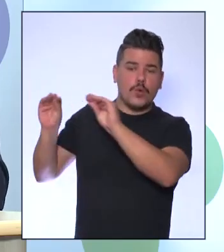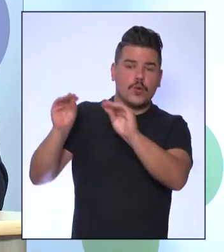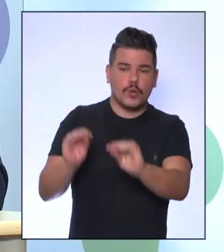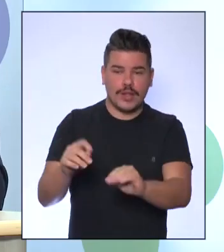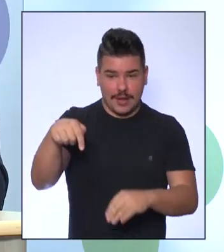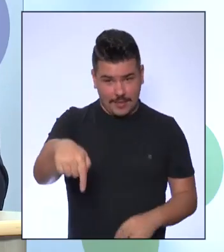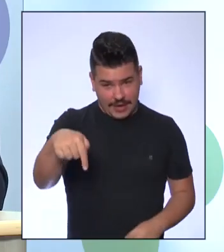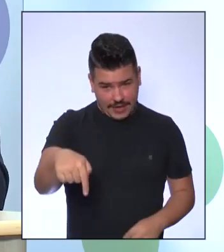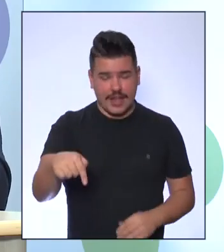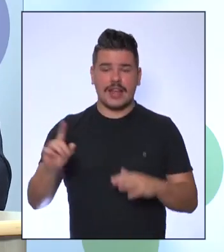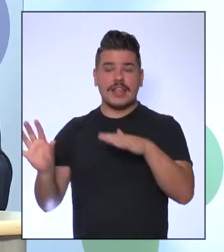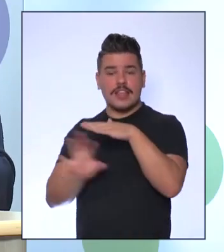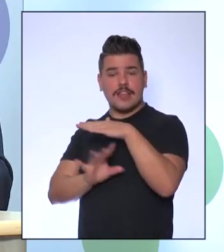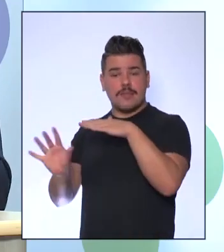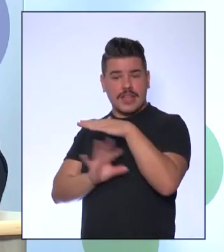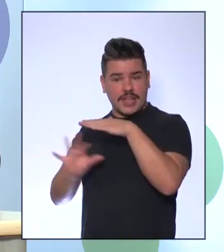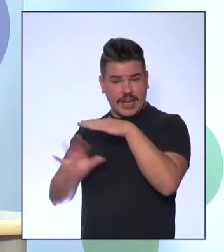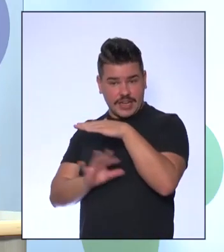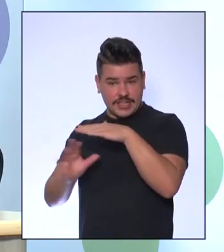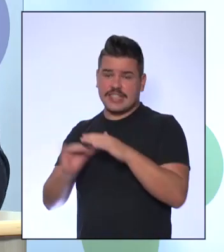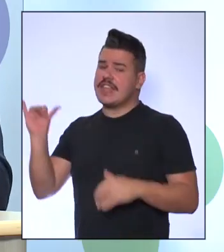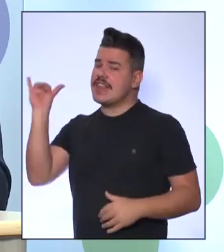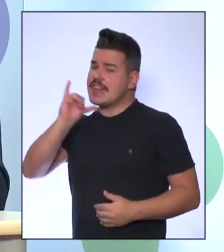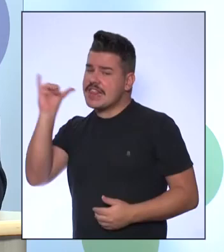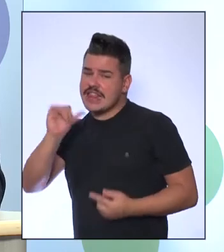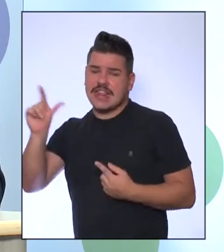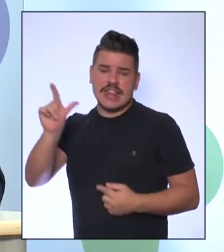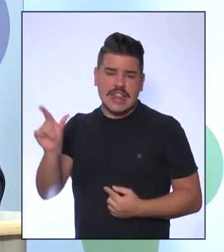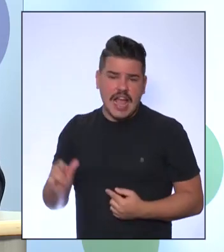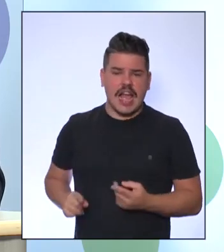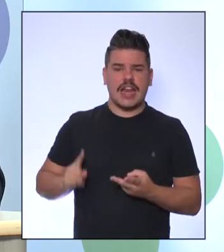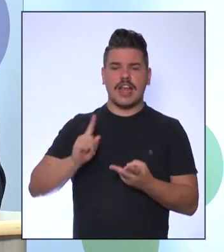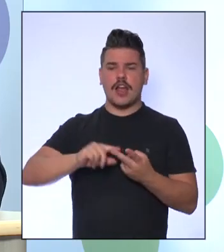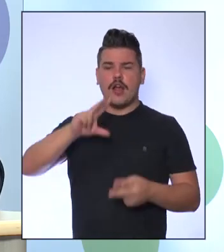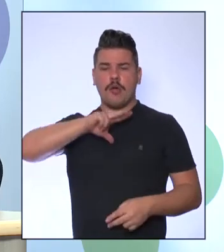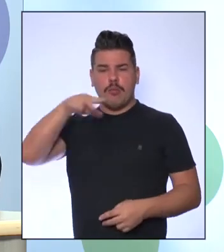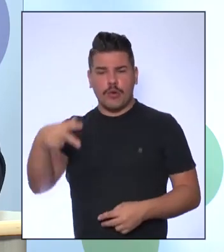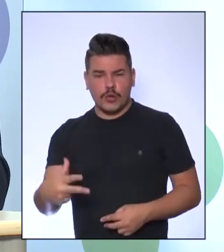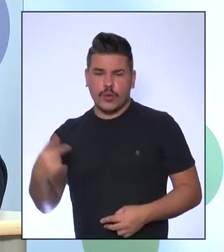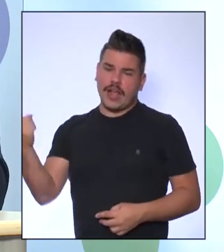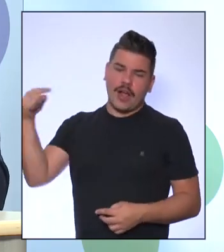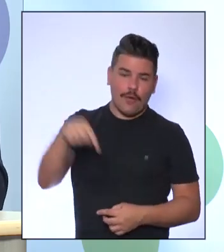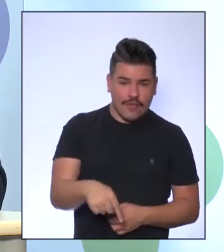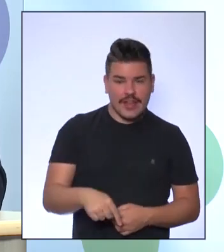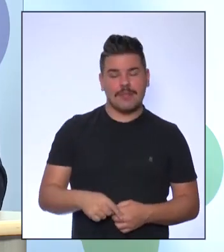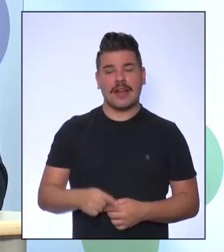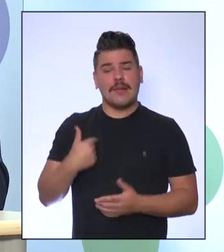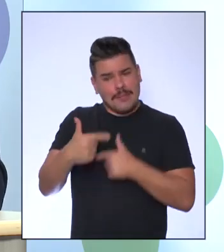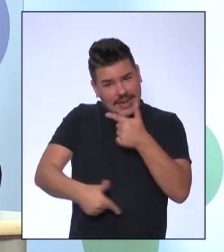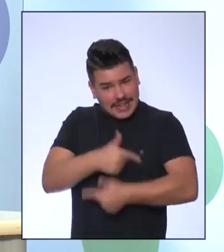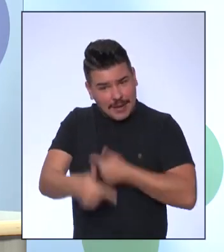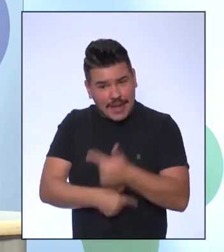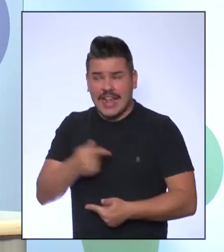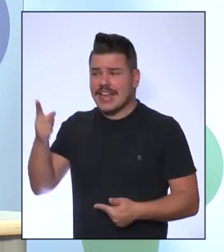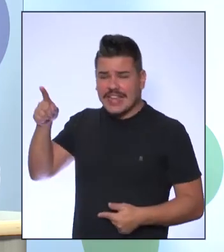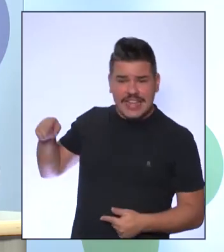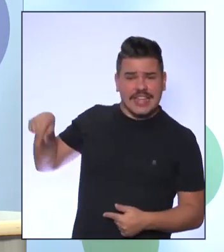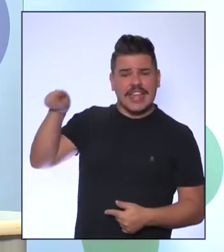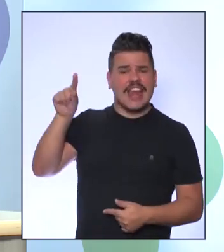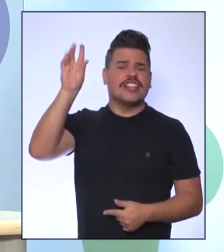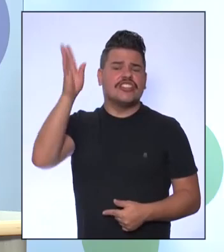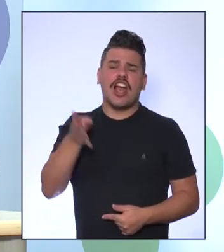imigrantes começam a vir da Itália, de Portugal, e eles trazem um conhecimento